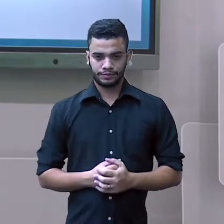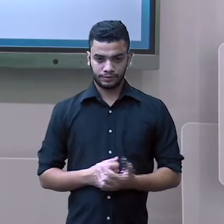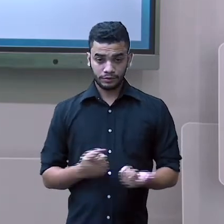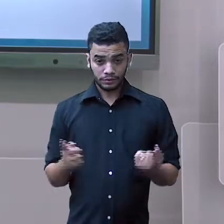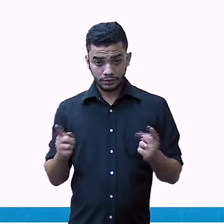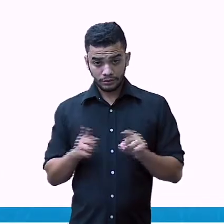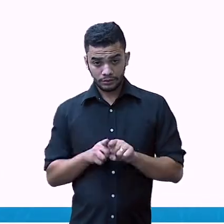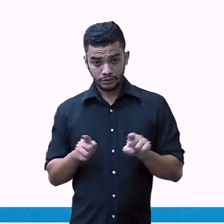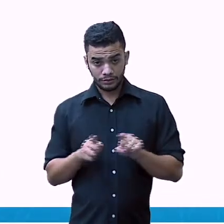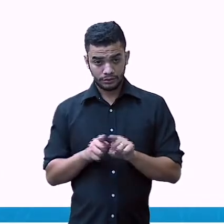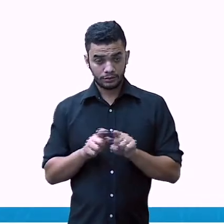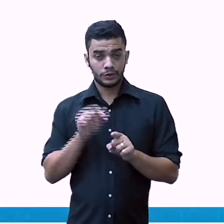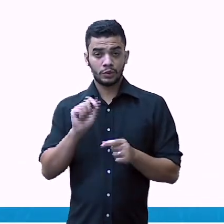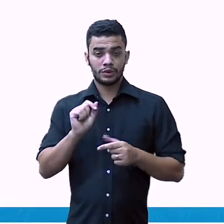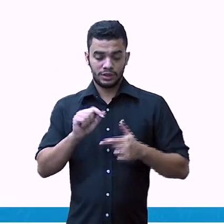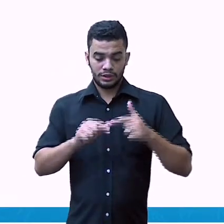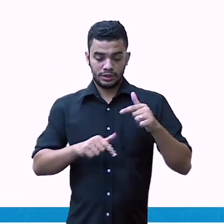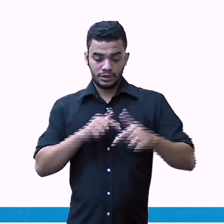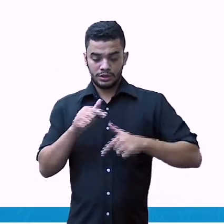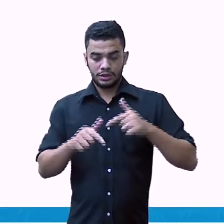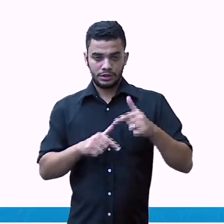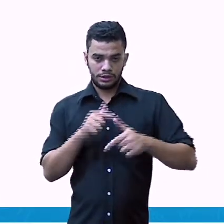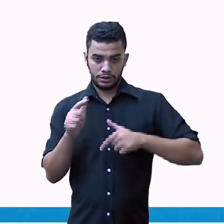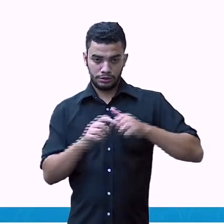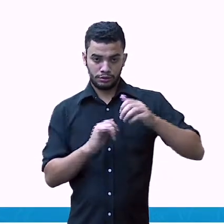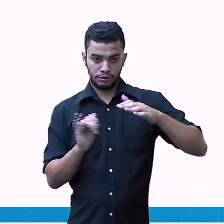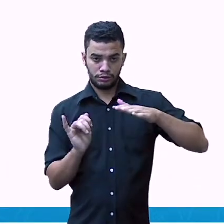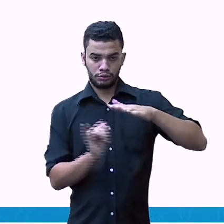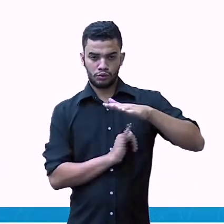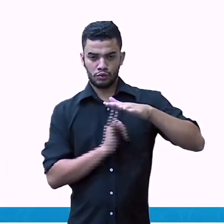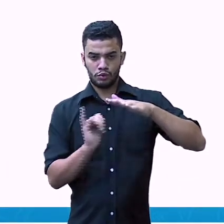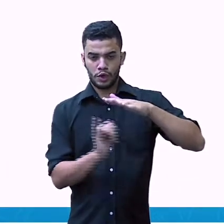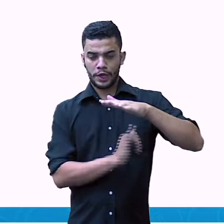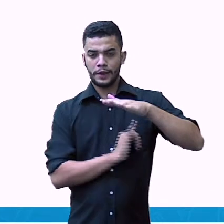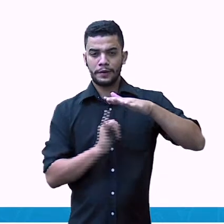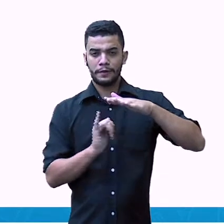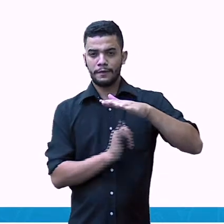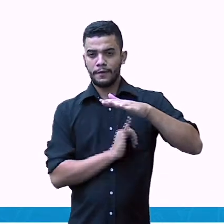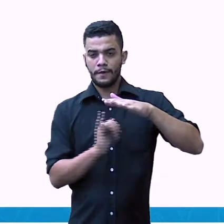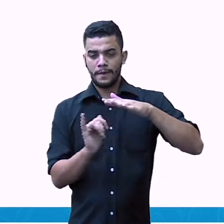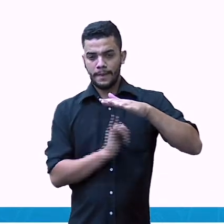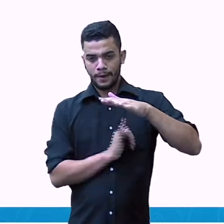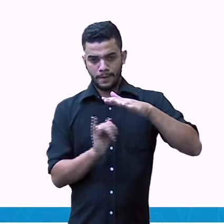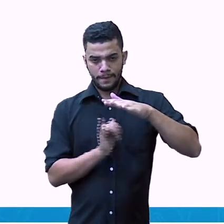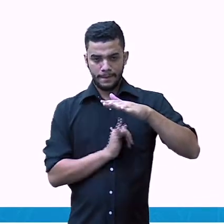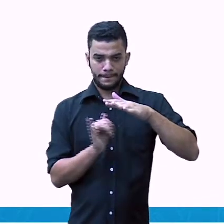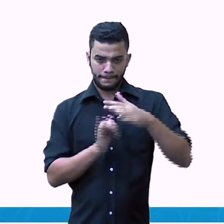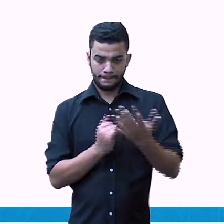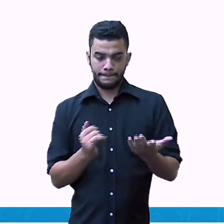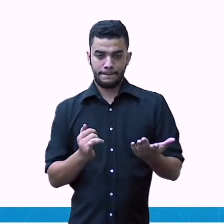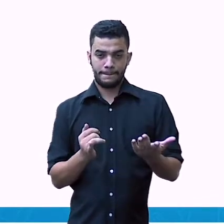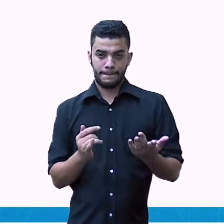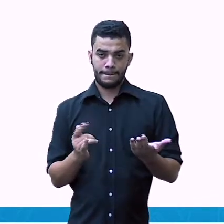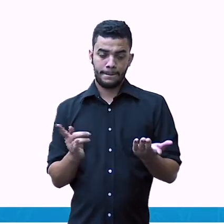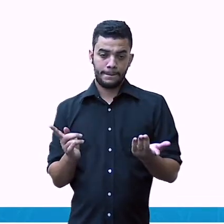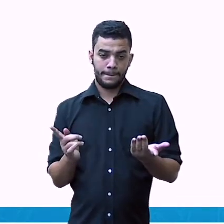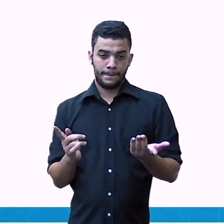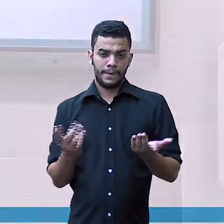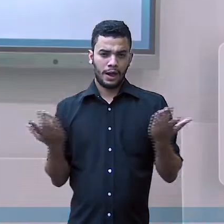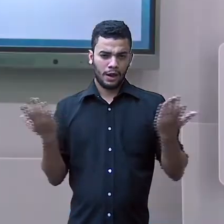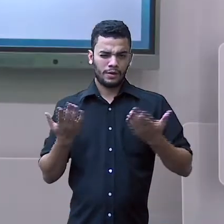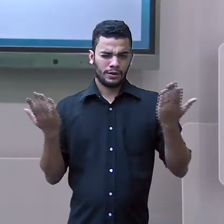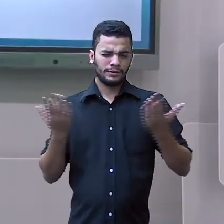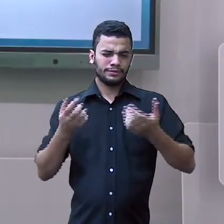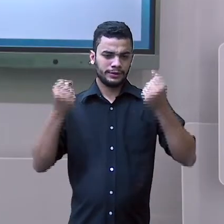Trabalho informal, subemprego e desemprego. Então, nós vamos falar de um assunto agora